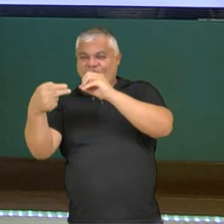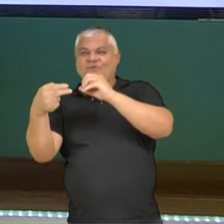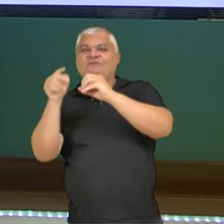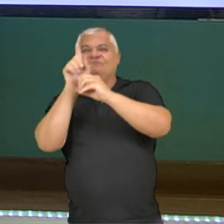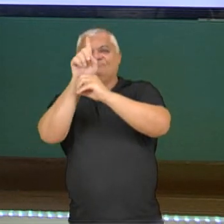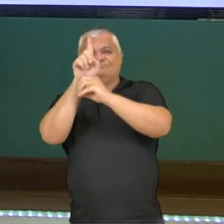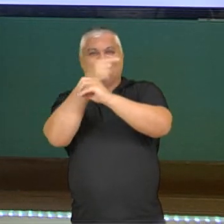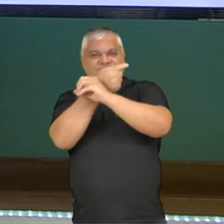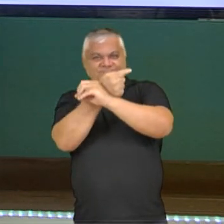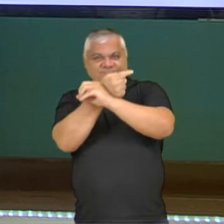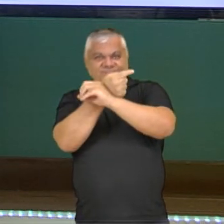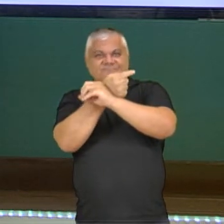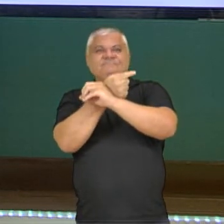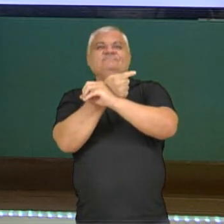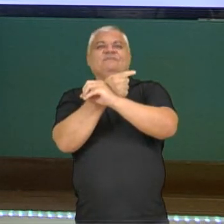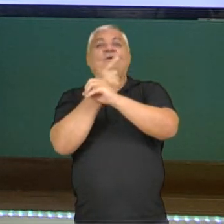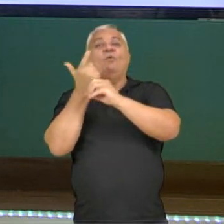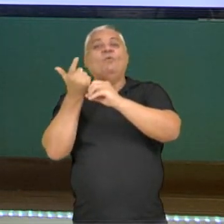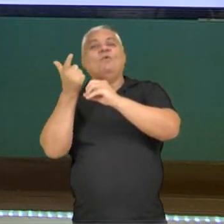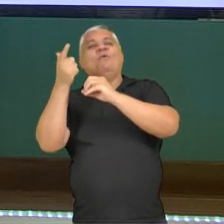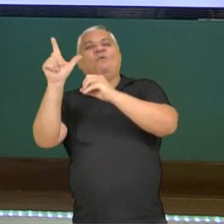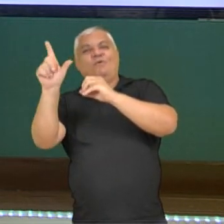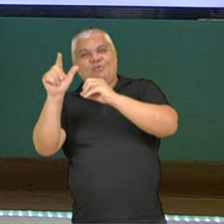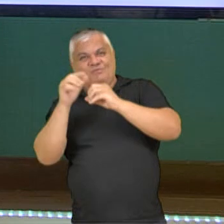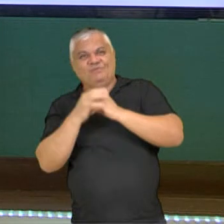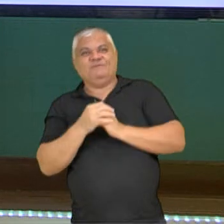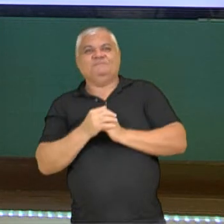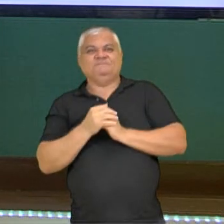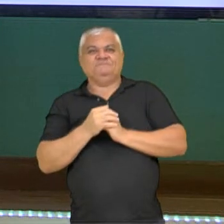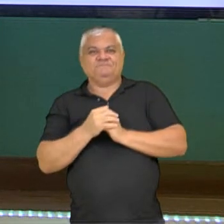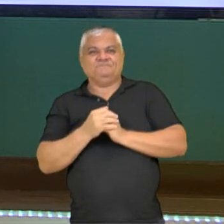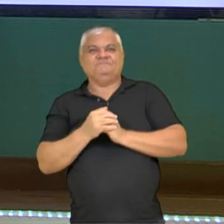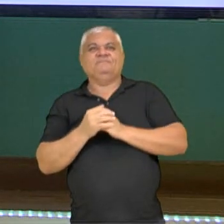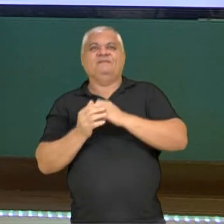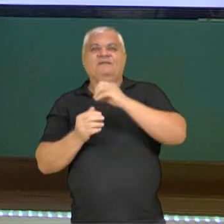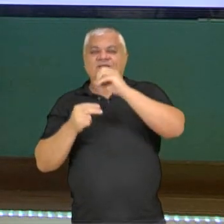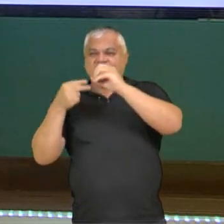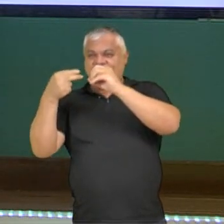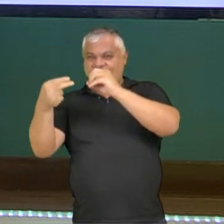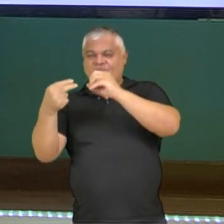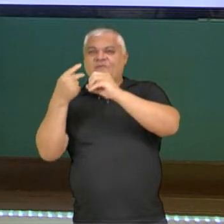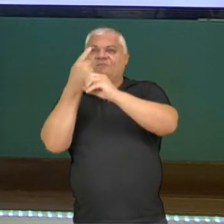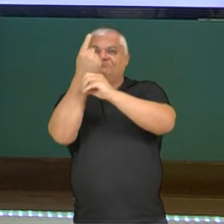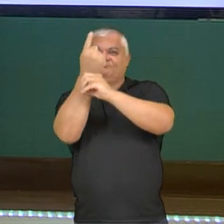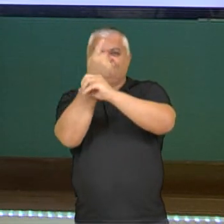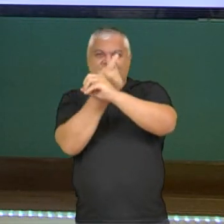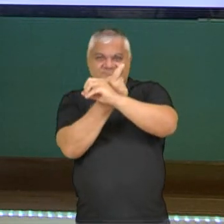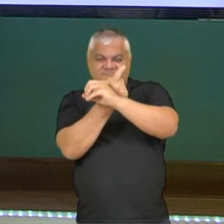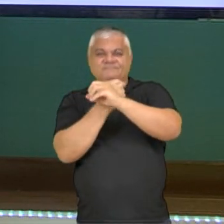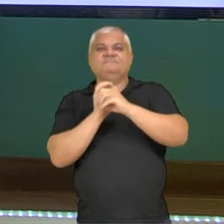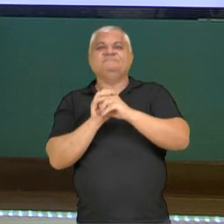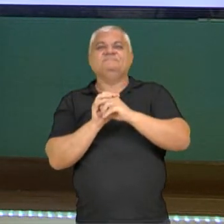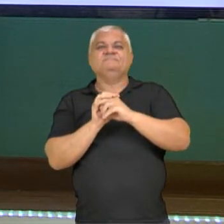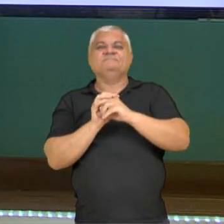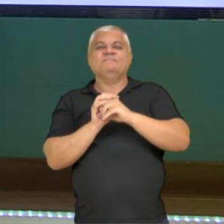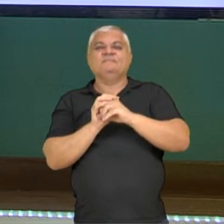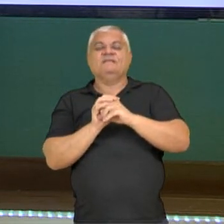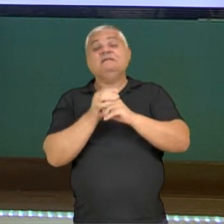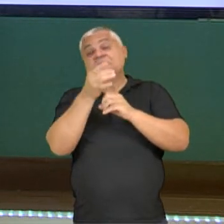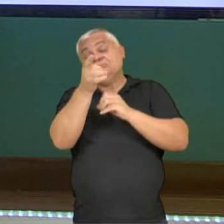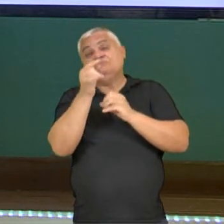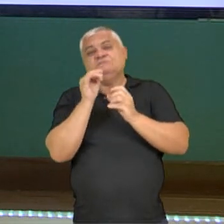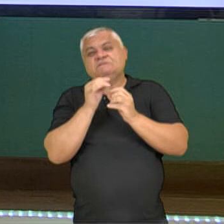espetados separadamente, formando esse tipo de ligação química, uma dupla e 2 simples. Se você for